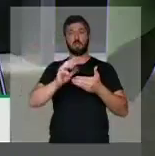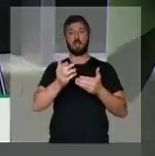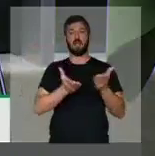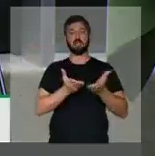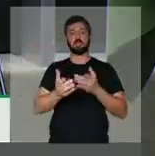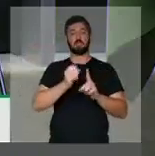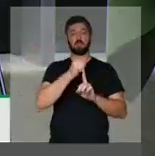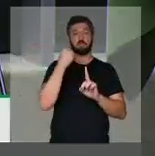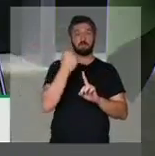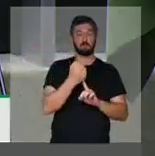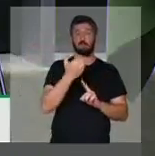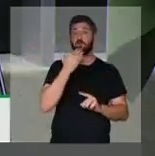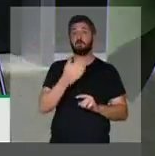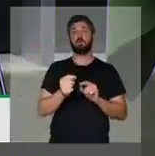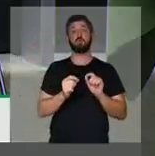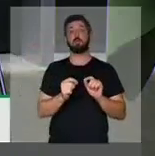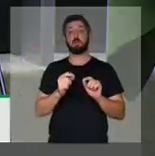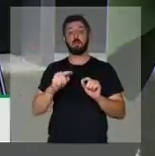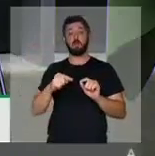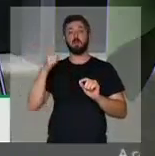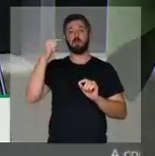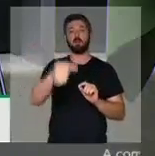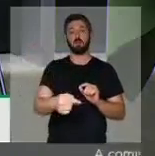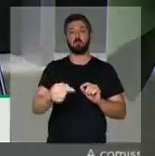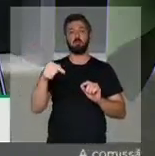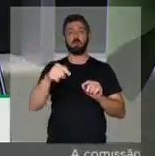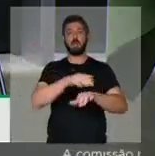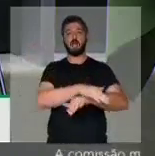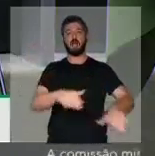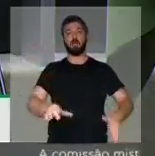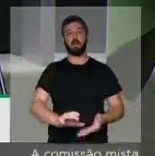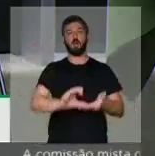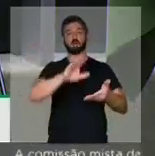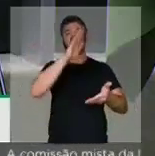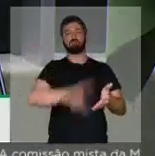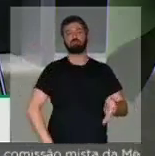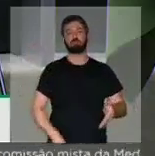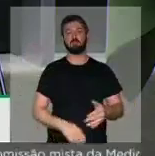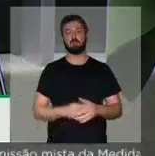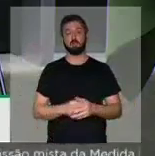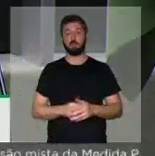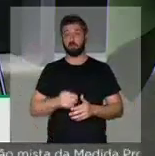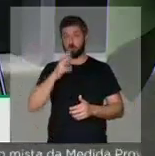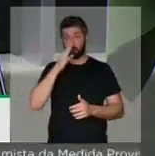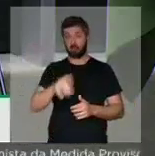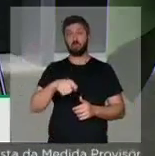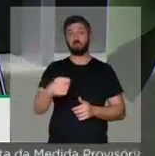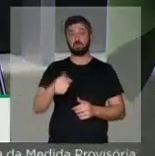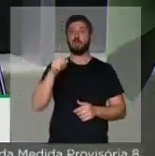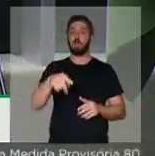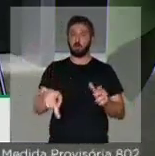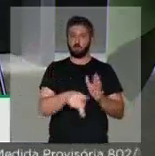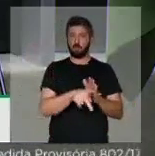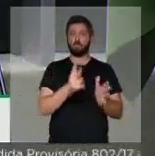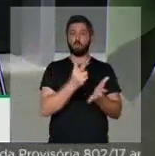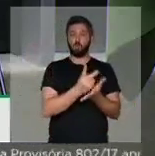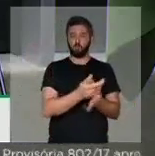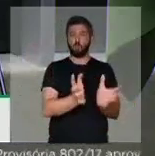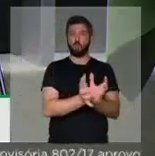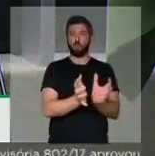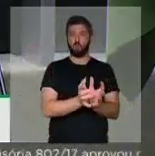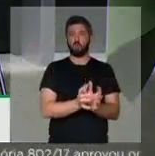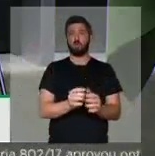Assistência Social para, em seguida, acabar com o Conselho. A denúncia é dos conselheiros que